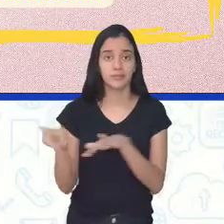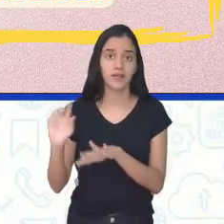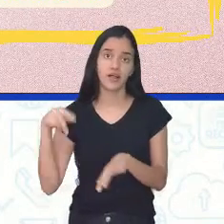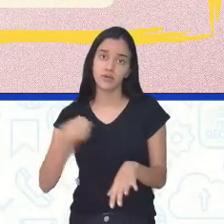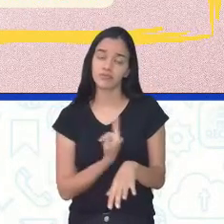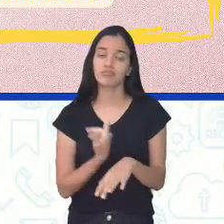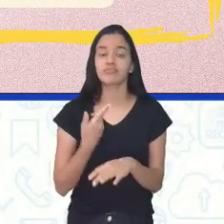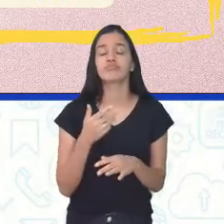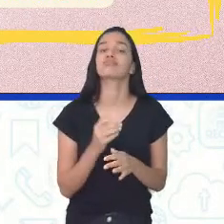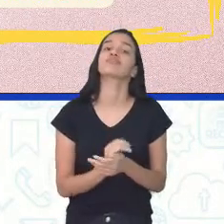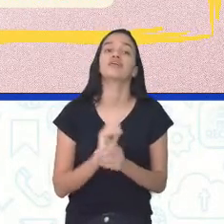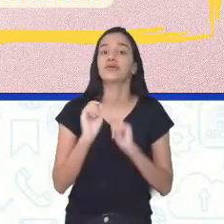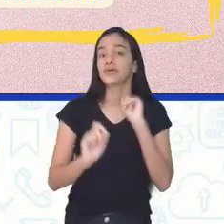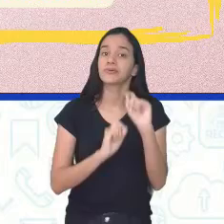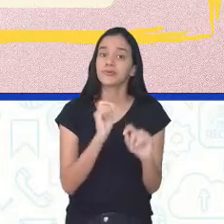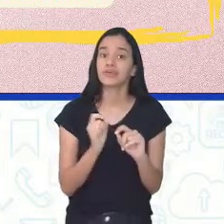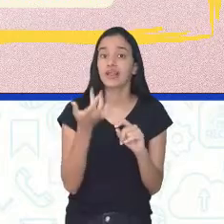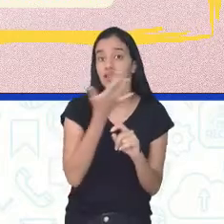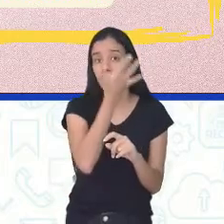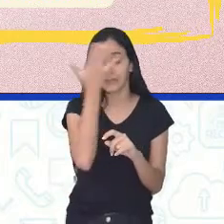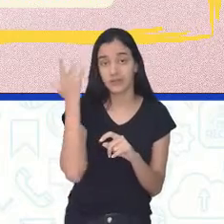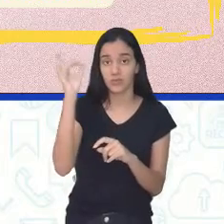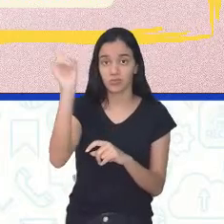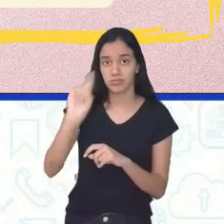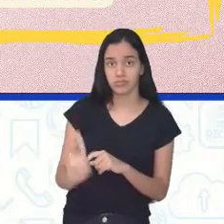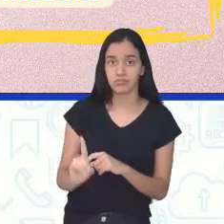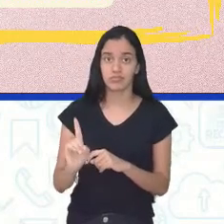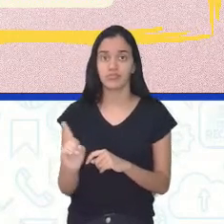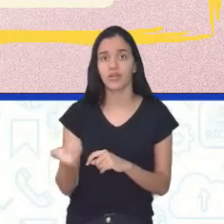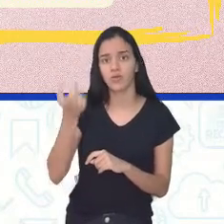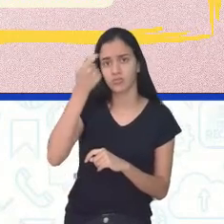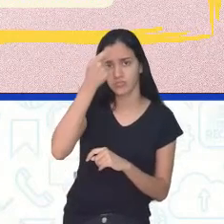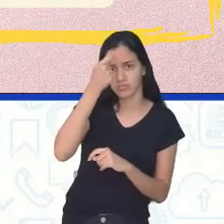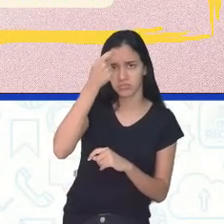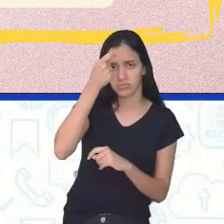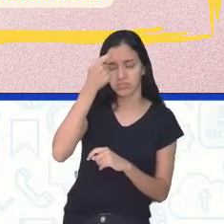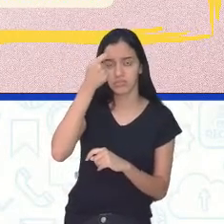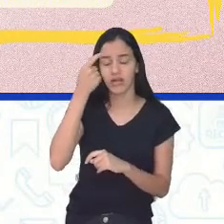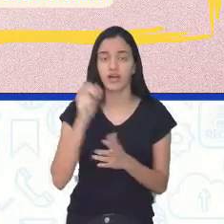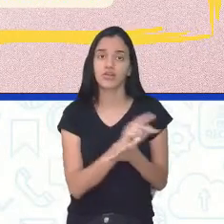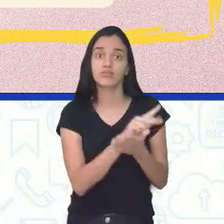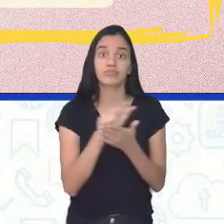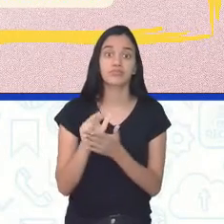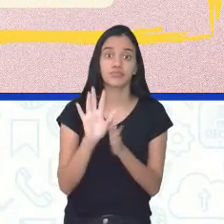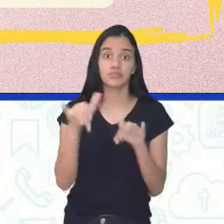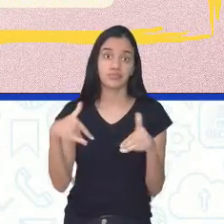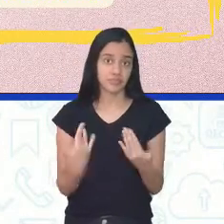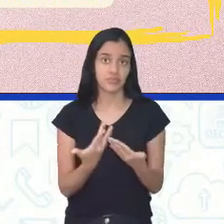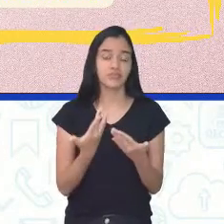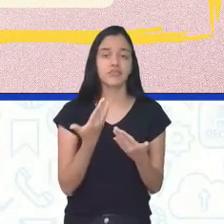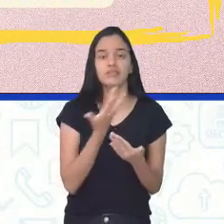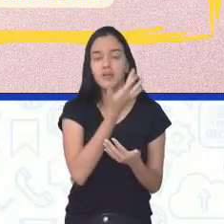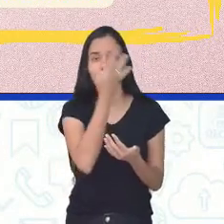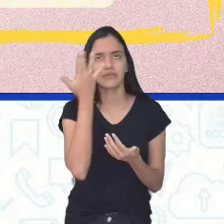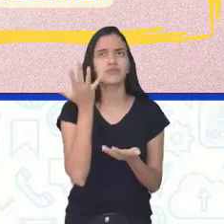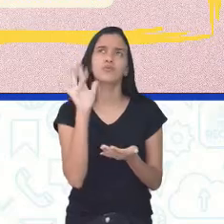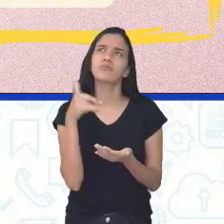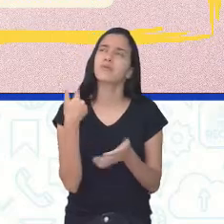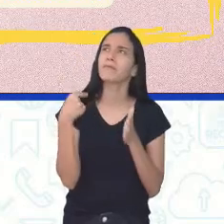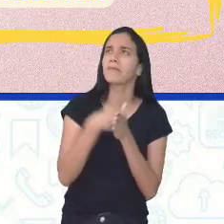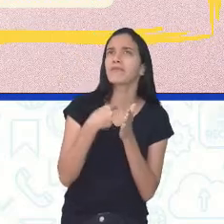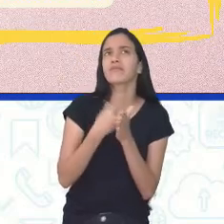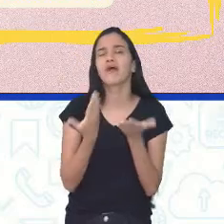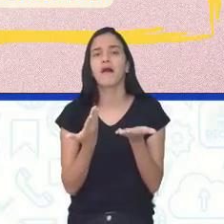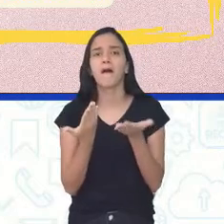estamos falando, né, da pessoa com deficiência intelectual e múltipla. E aí, pessoal, muitos podem perguntar,